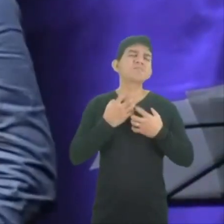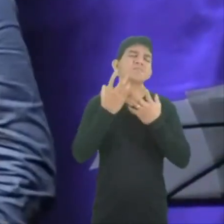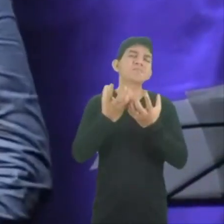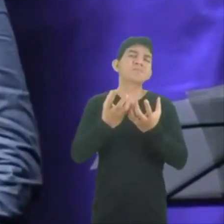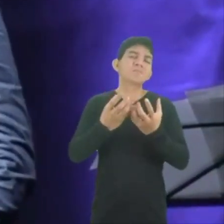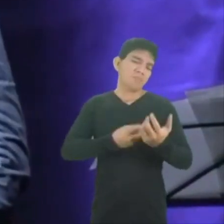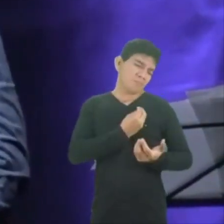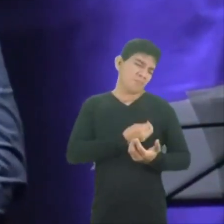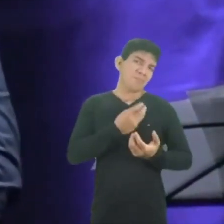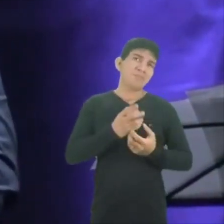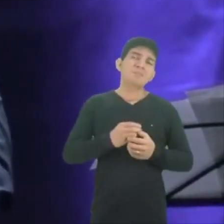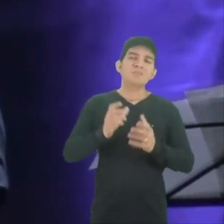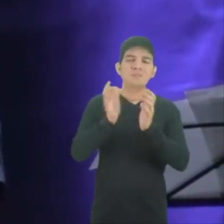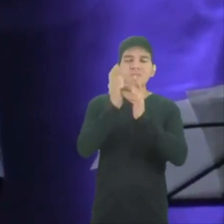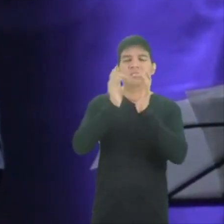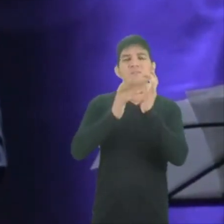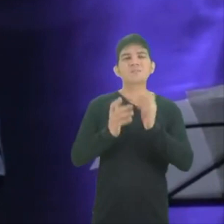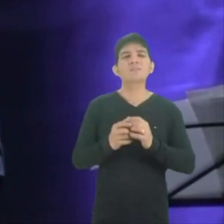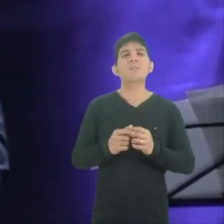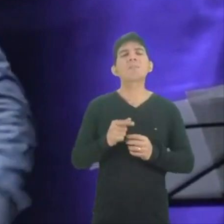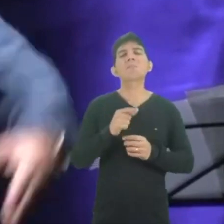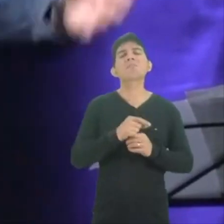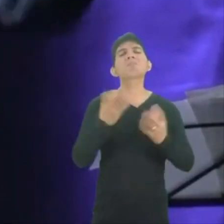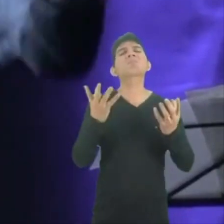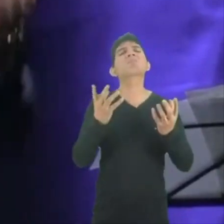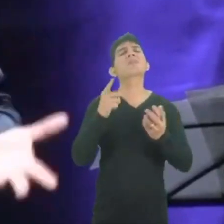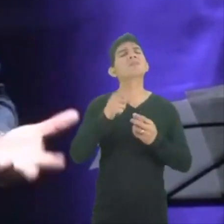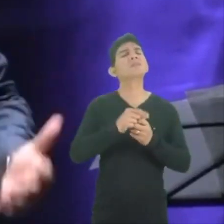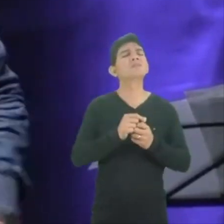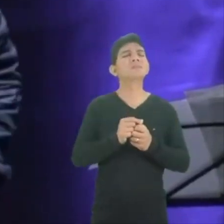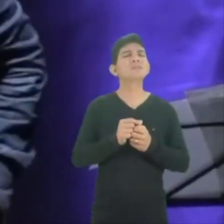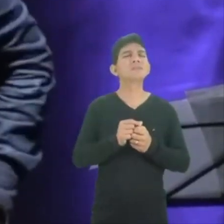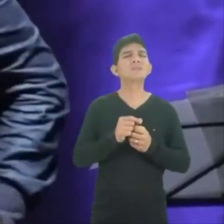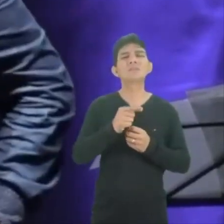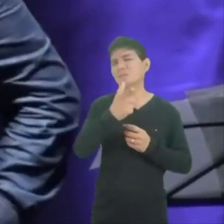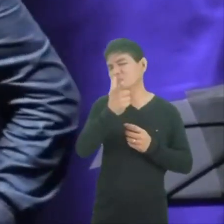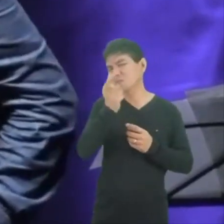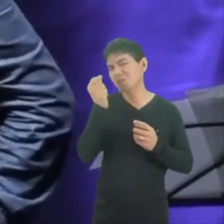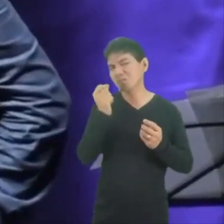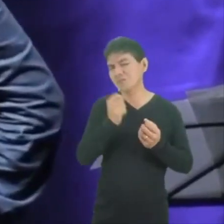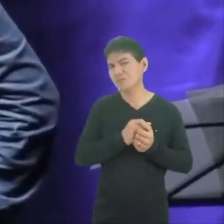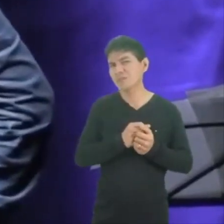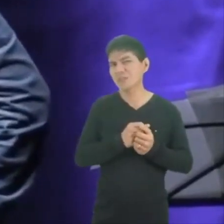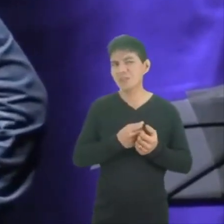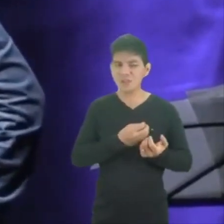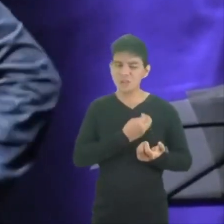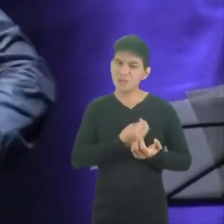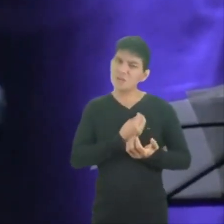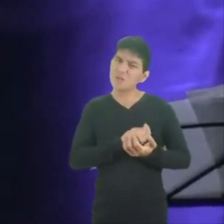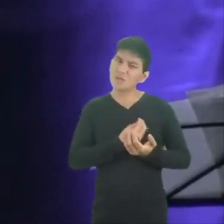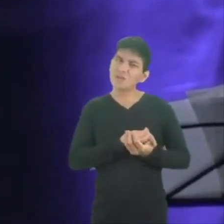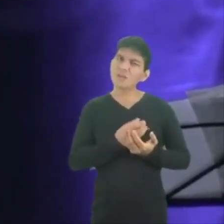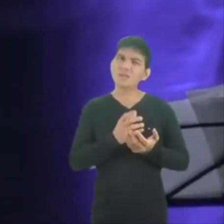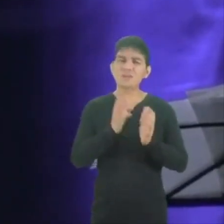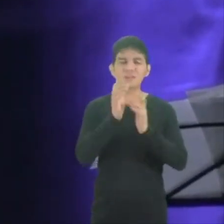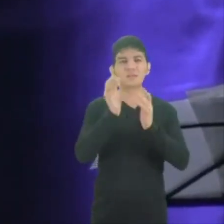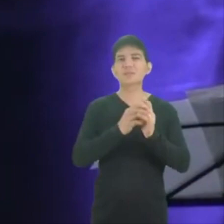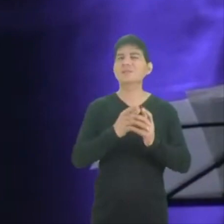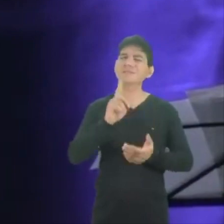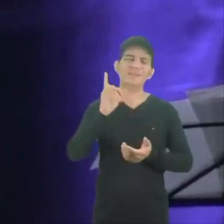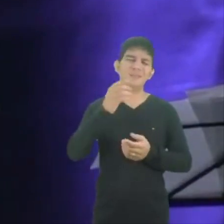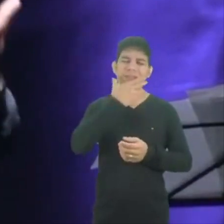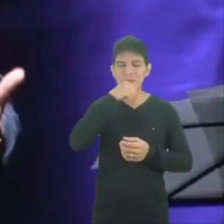disse: sério? Como é que tu fez isso, rapaz? Não está nem saindo fumaça do teu quarto? Não, pai, eu orei a